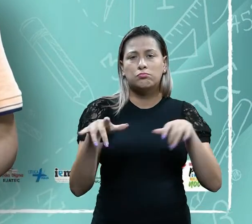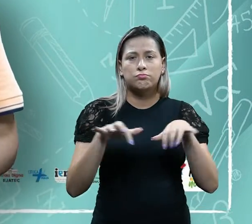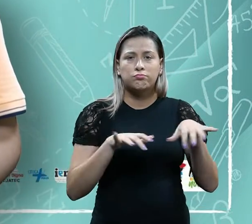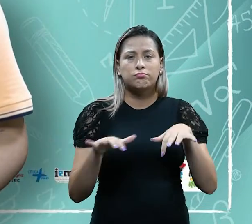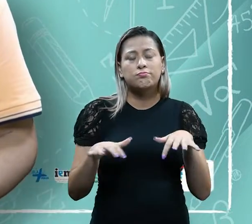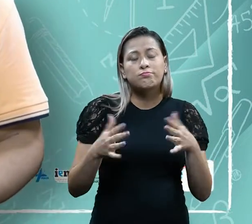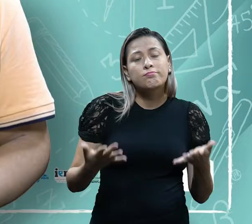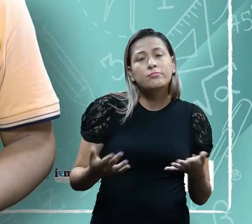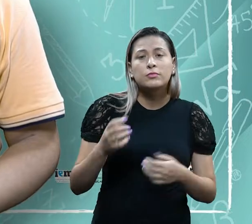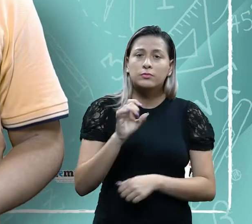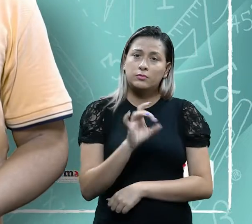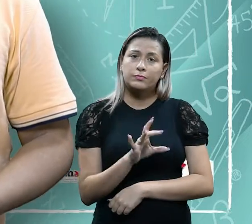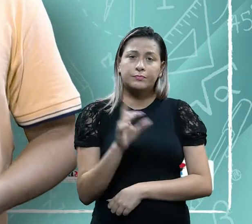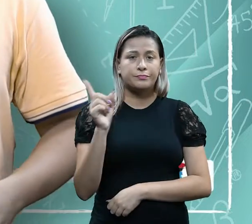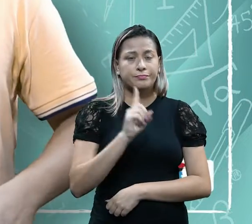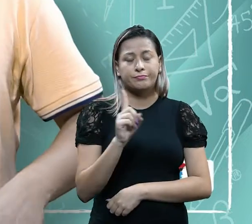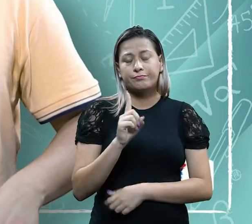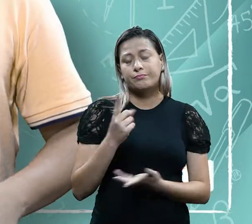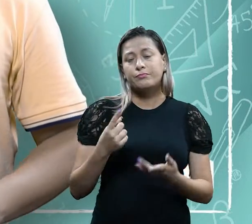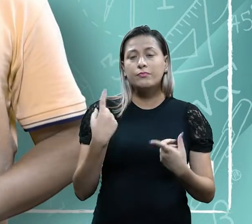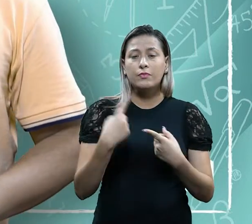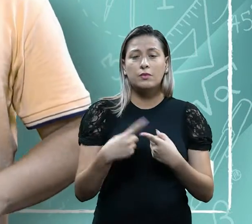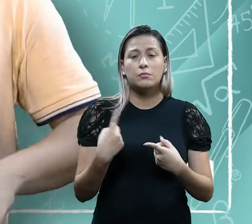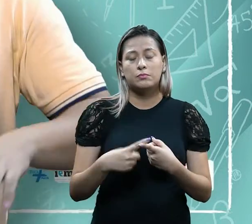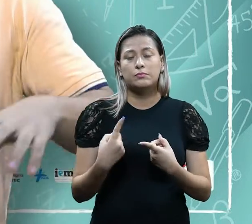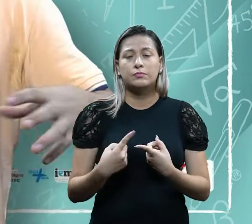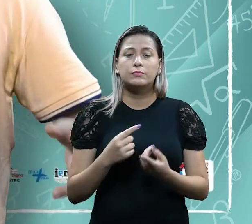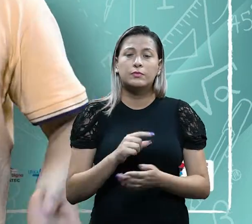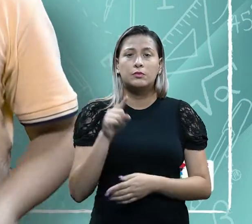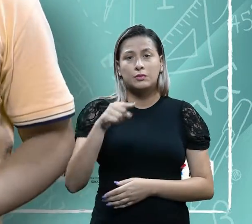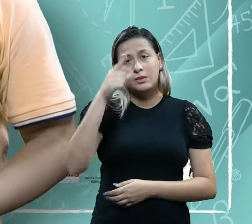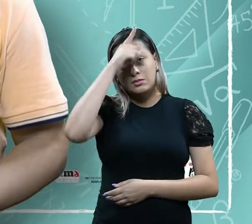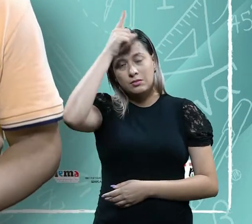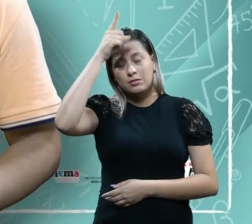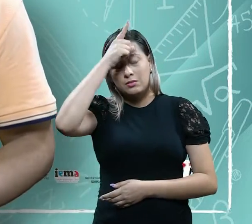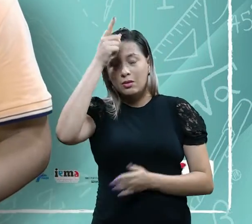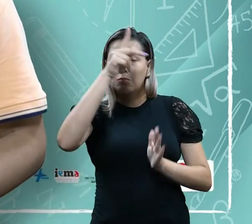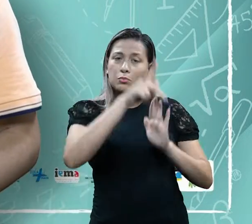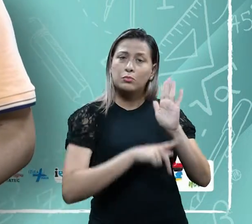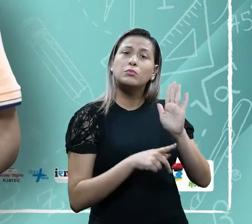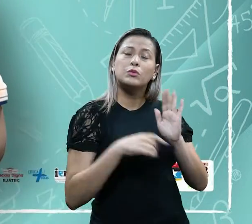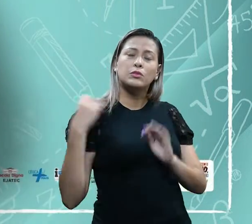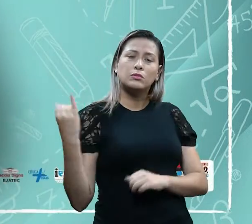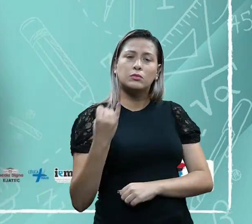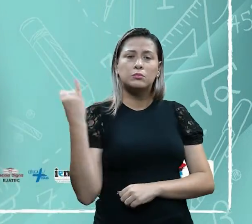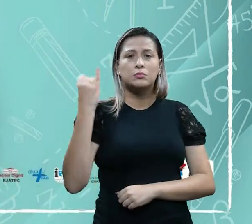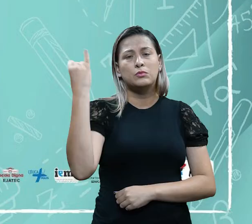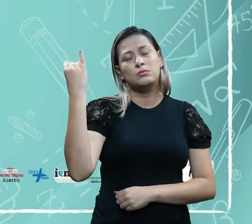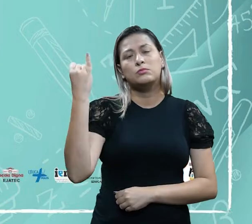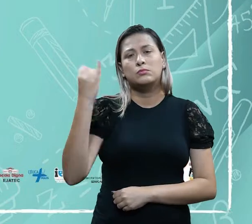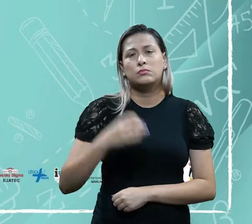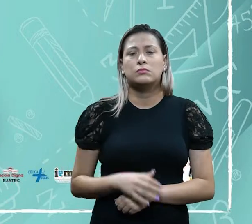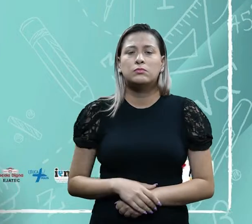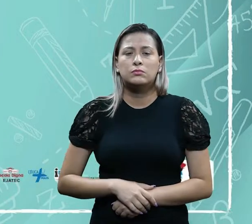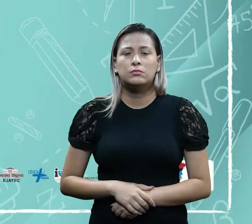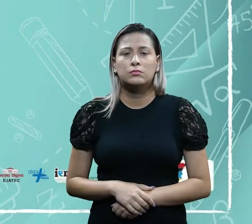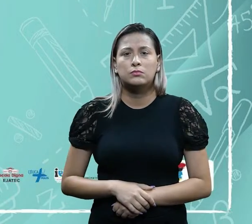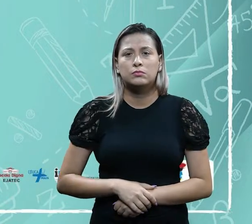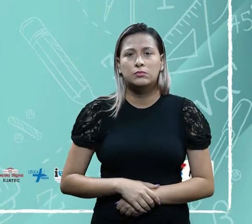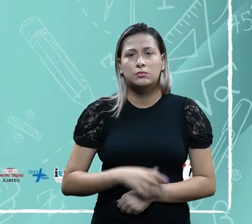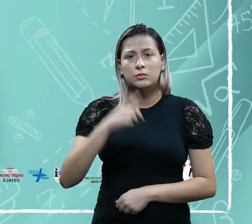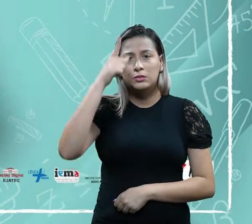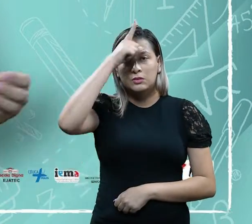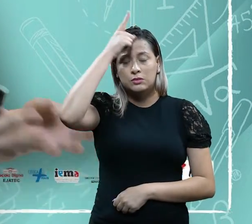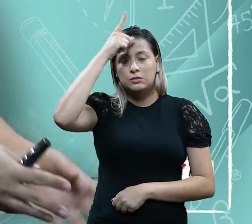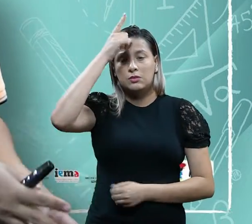isso? Não, pessoal? Porque não vale a pena você criar um projeto tão grande, você elaborar um projeto, você criar documentos